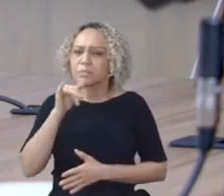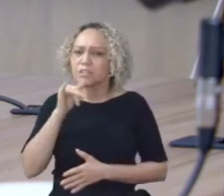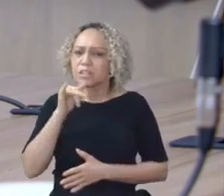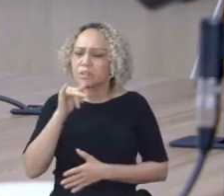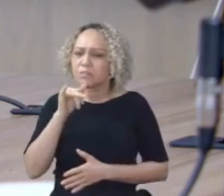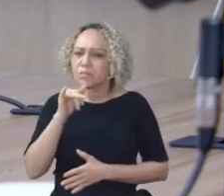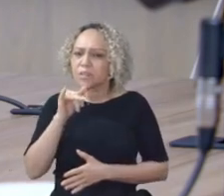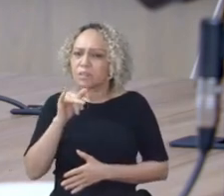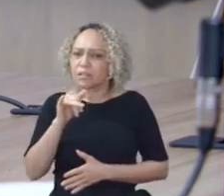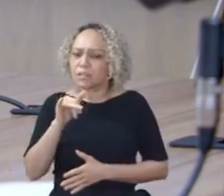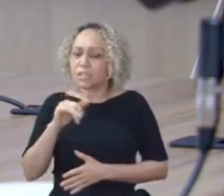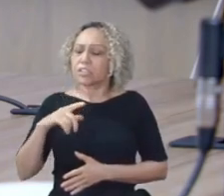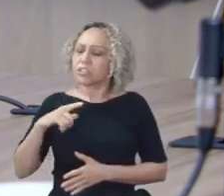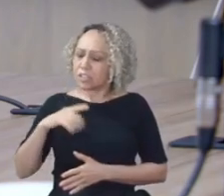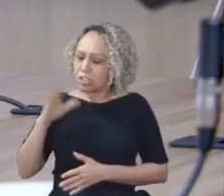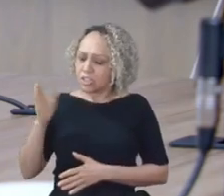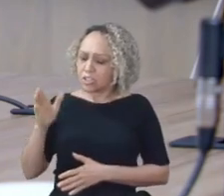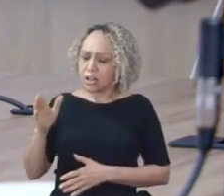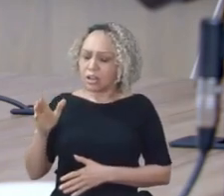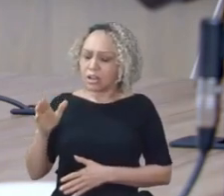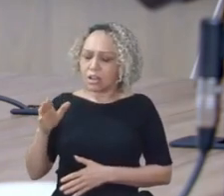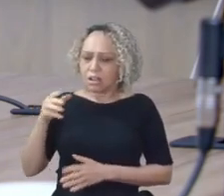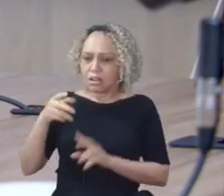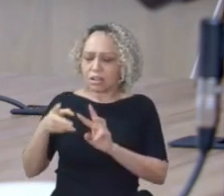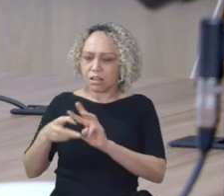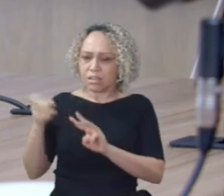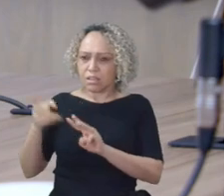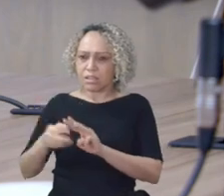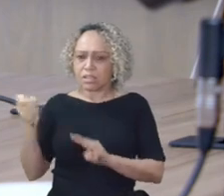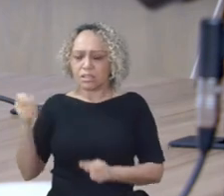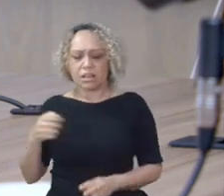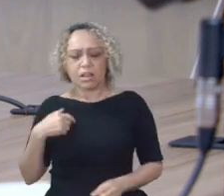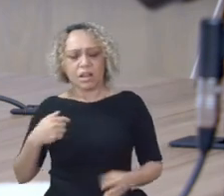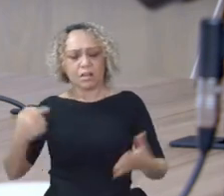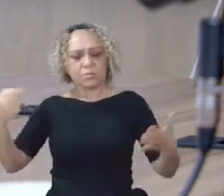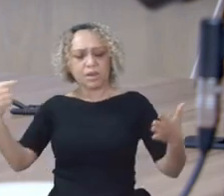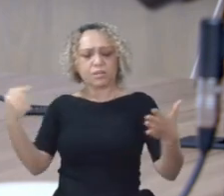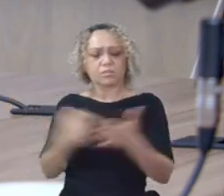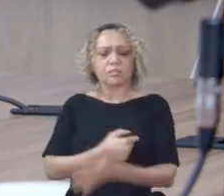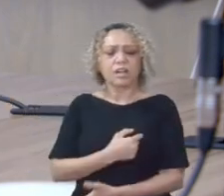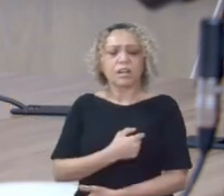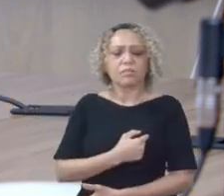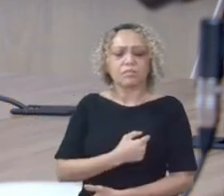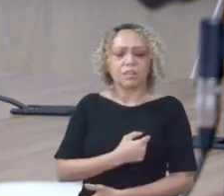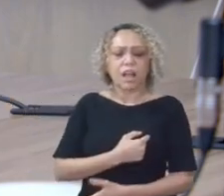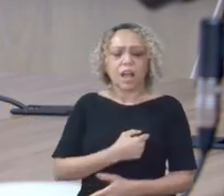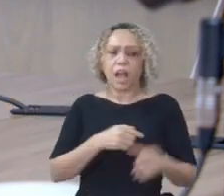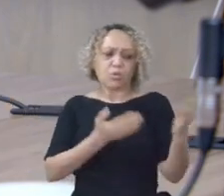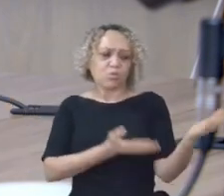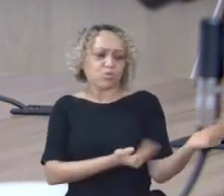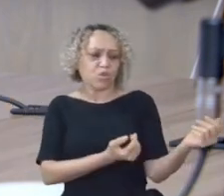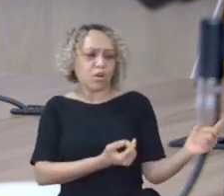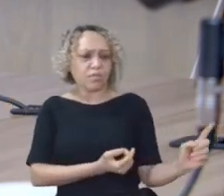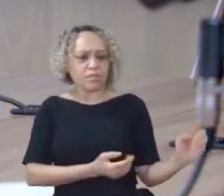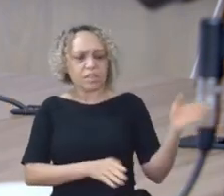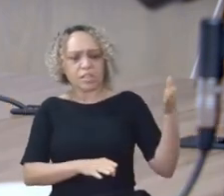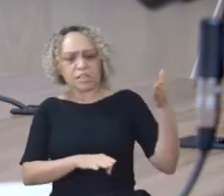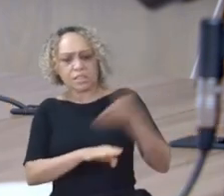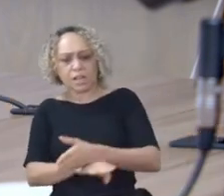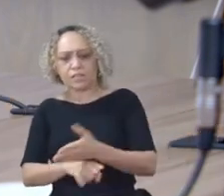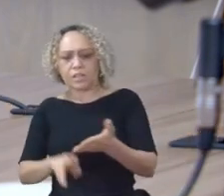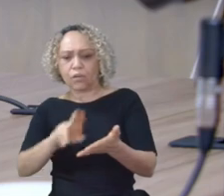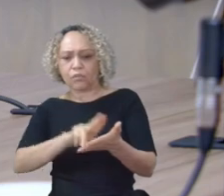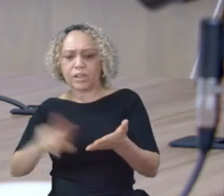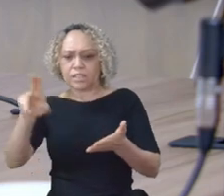foi como é que você quer, como é que esse curso vai te ajudar a dar algum retorno para o teu